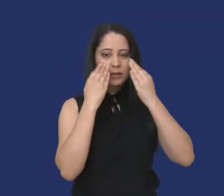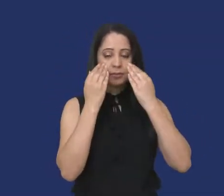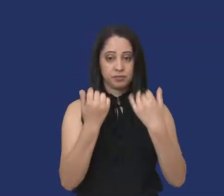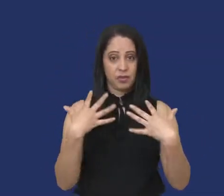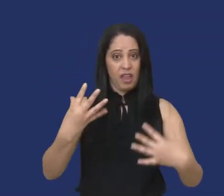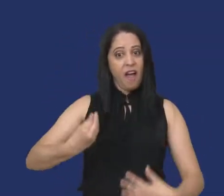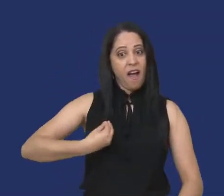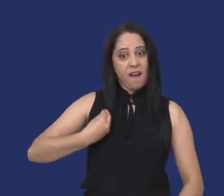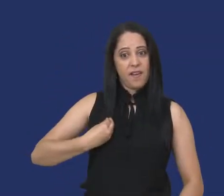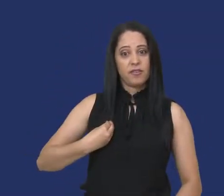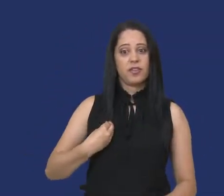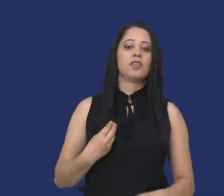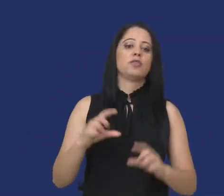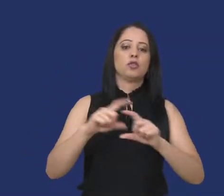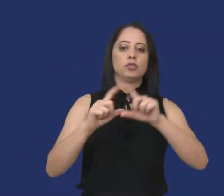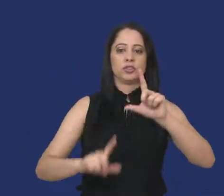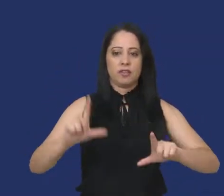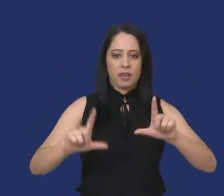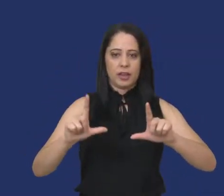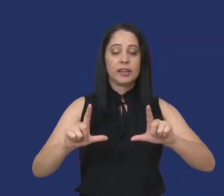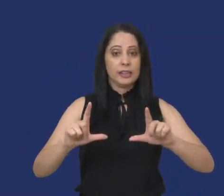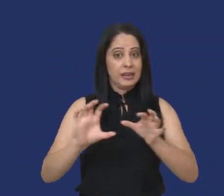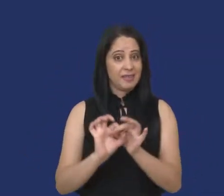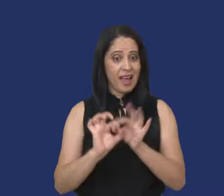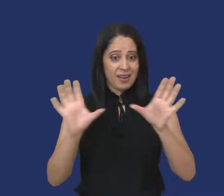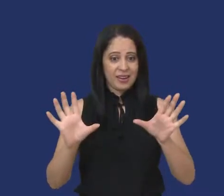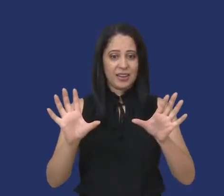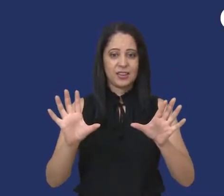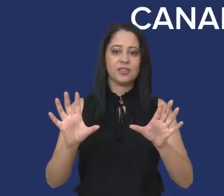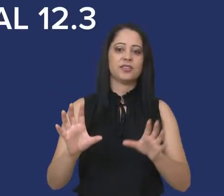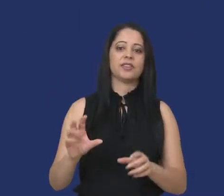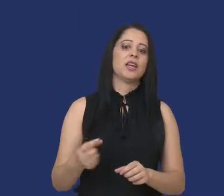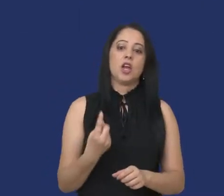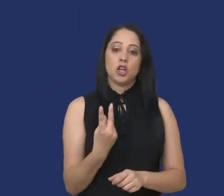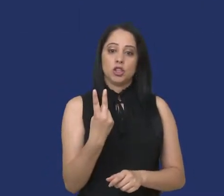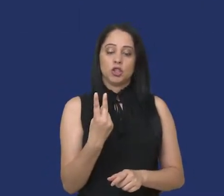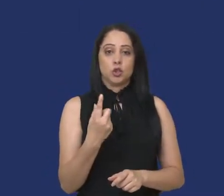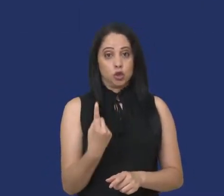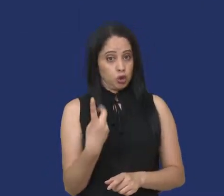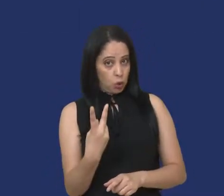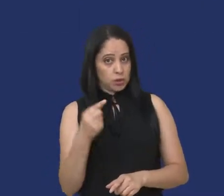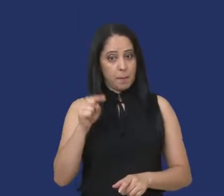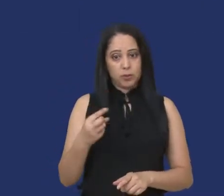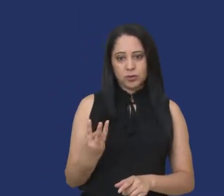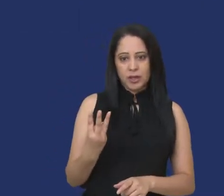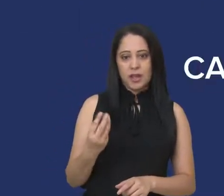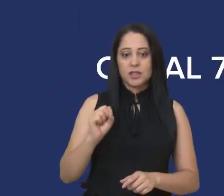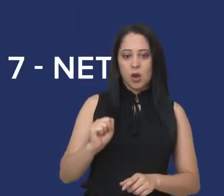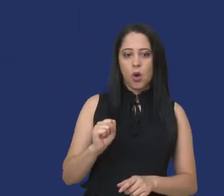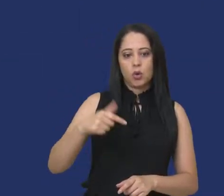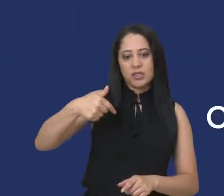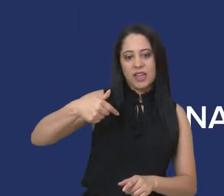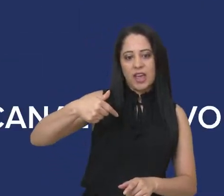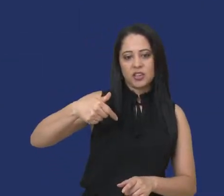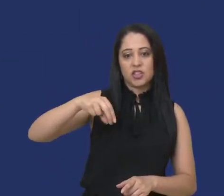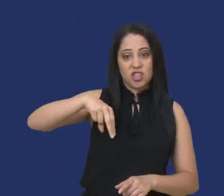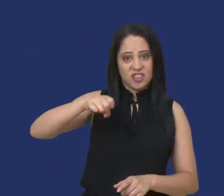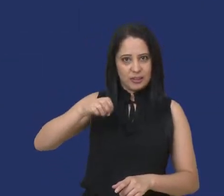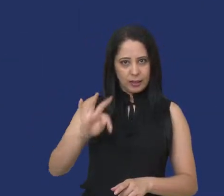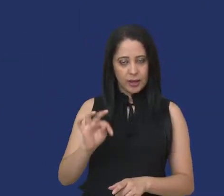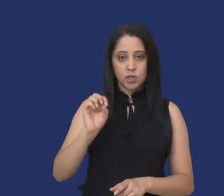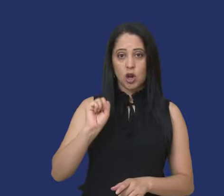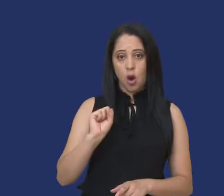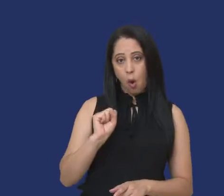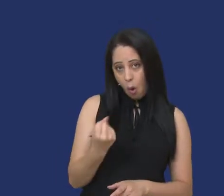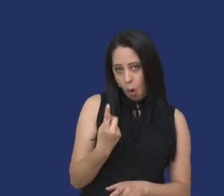será transmitida ao vivo pela TV Câmara, agora com sinal aberto pelo canal 12.3, pelos canais 7 da NET e 9